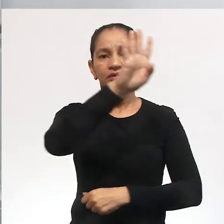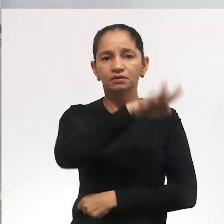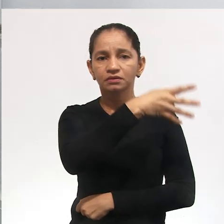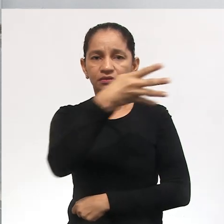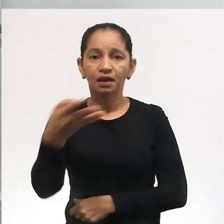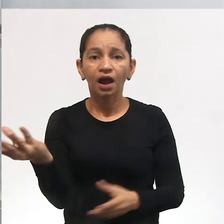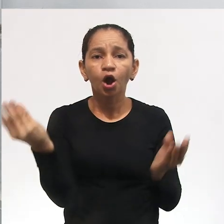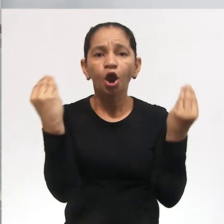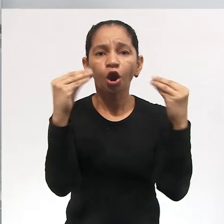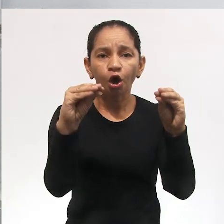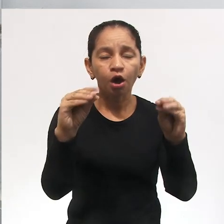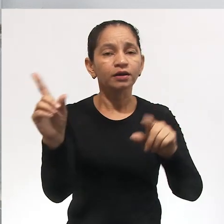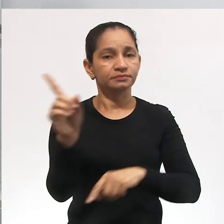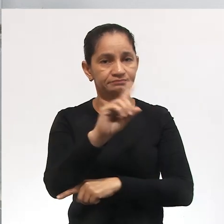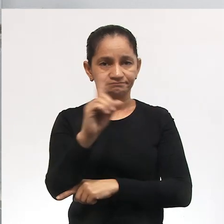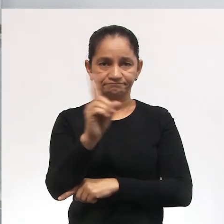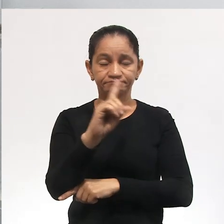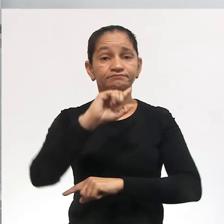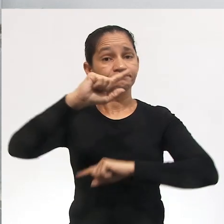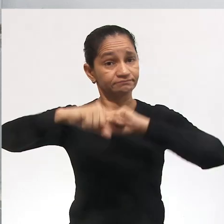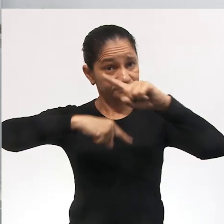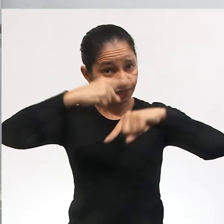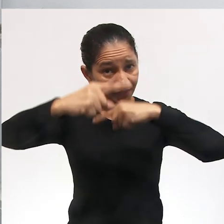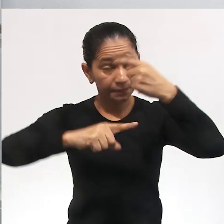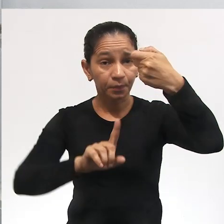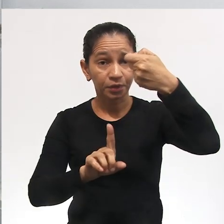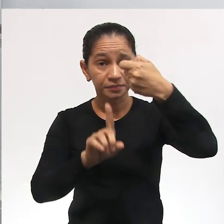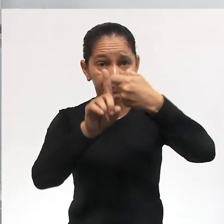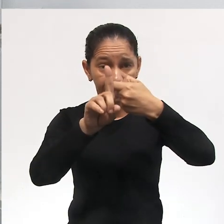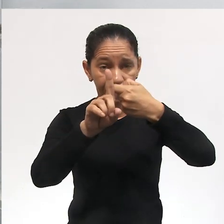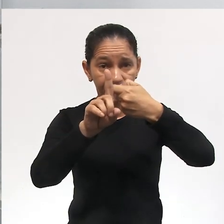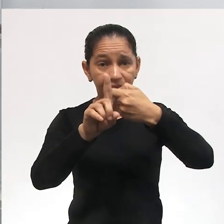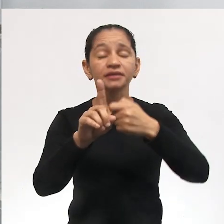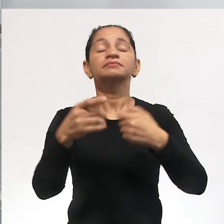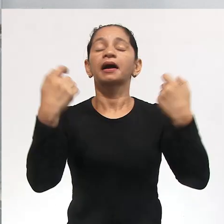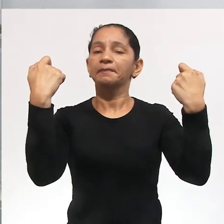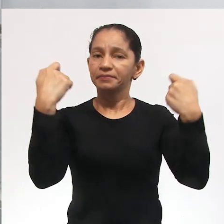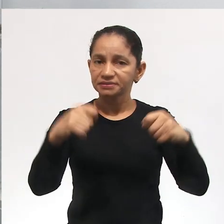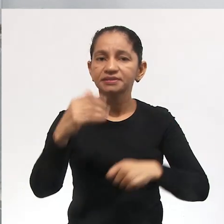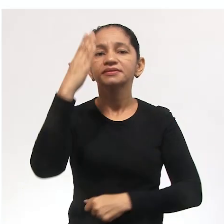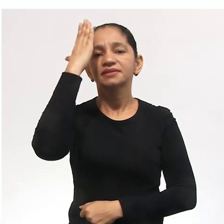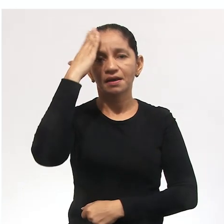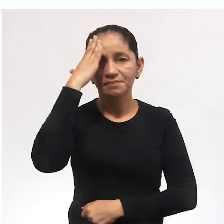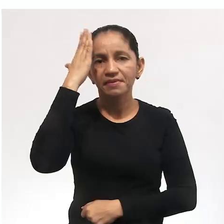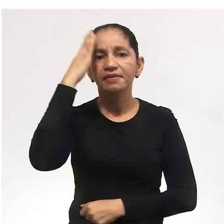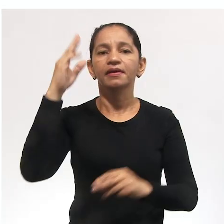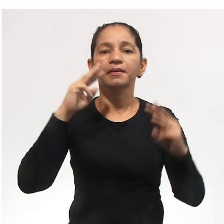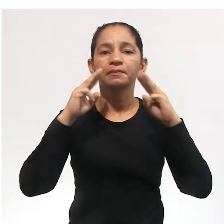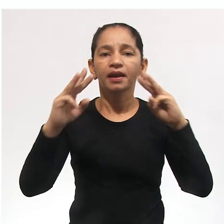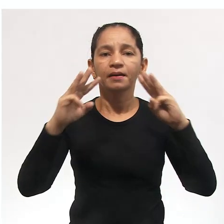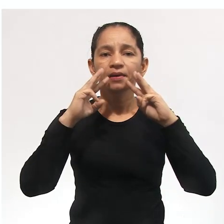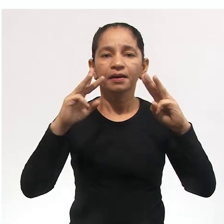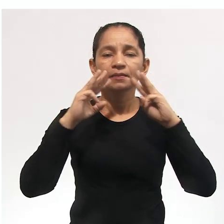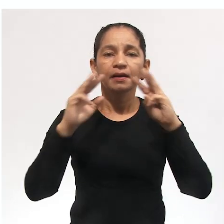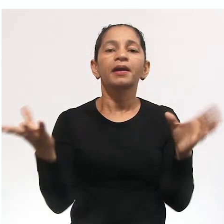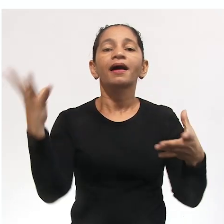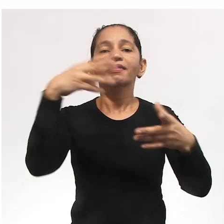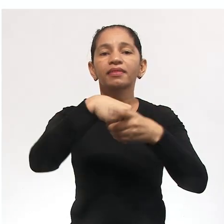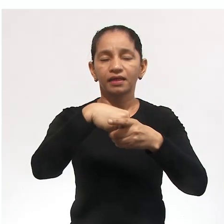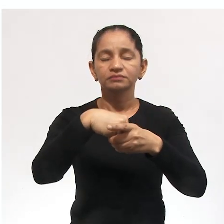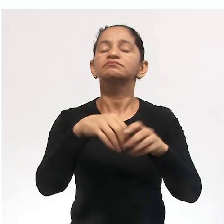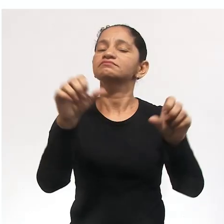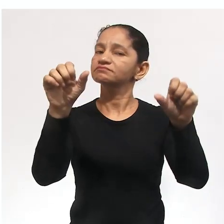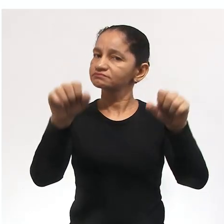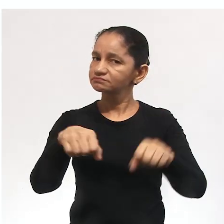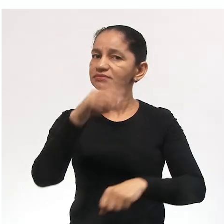para frente, sim. Mesmo assim, a gente precisa reconhecer essa despesa na nossa prática. Então, o que a gente fez